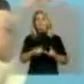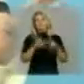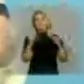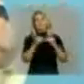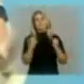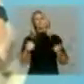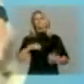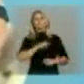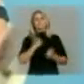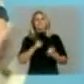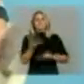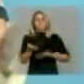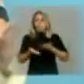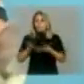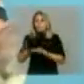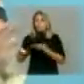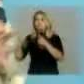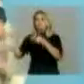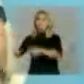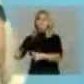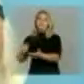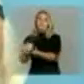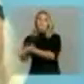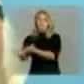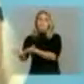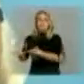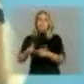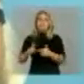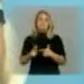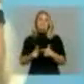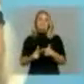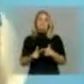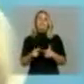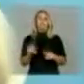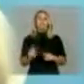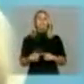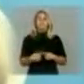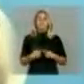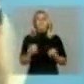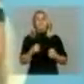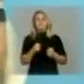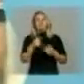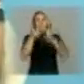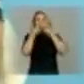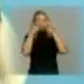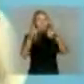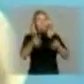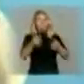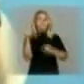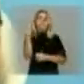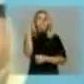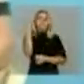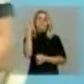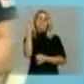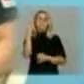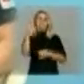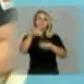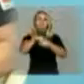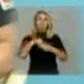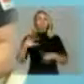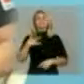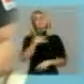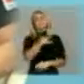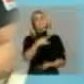precisa tratar as pessoas nos seus lugares de origem. Né? A Hanseníase é uma doença da atenção básica, né, da atenção em saúde.